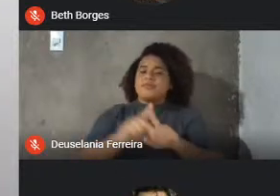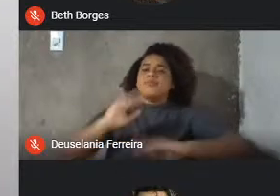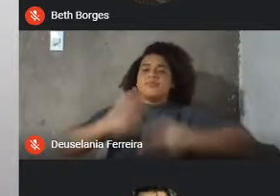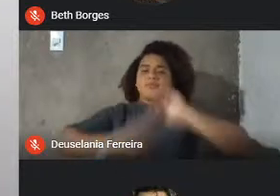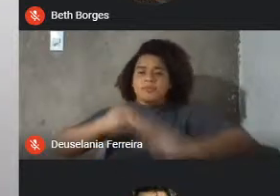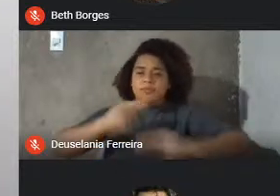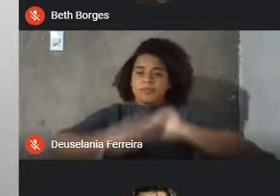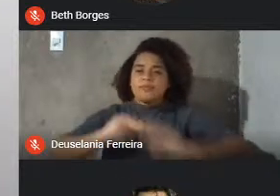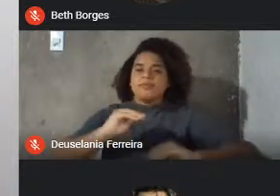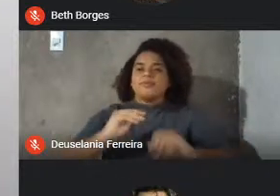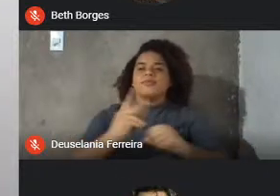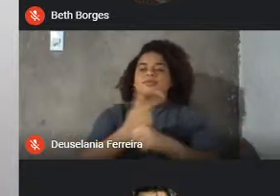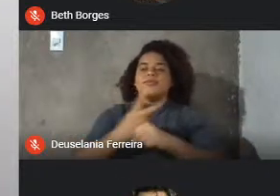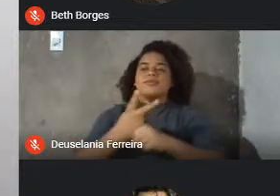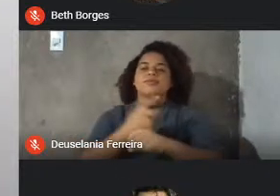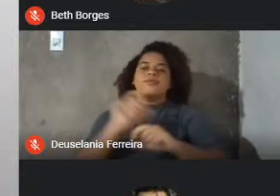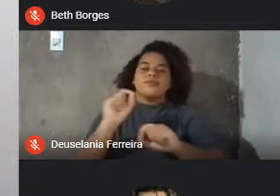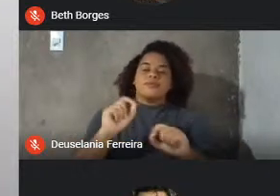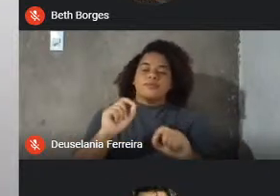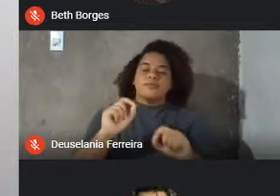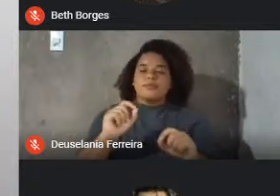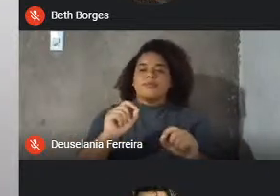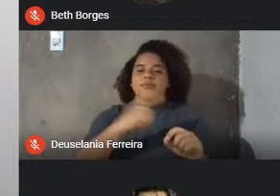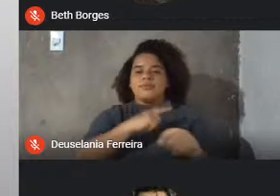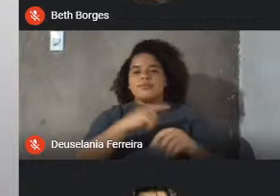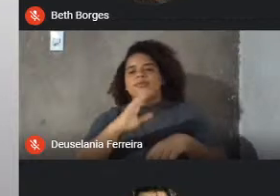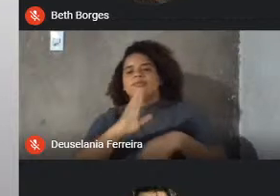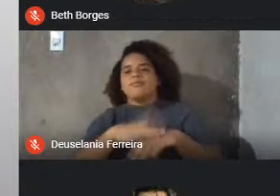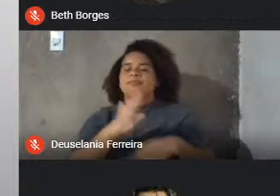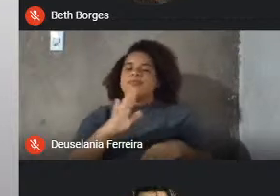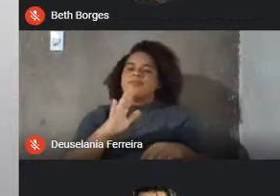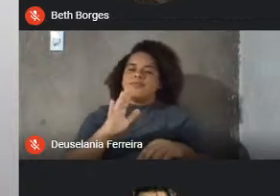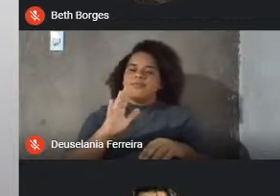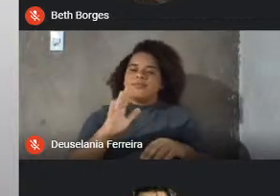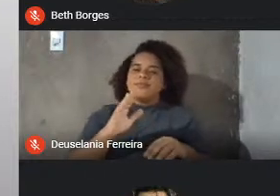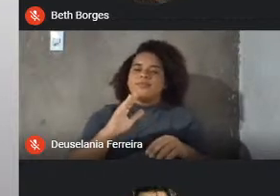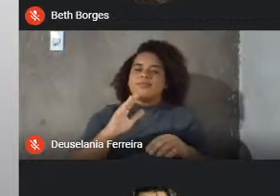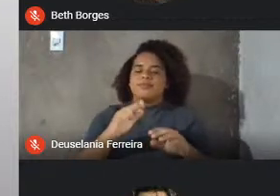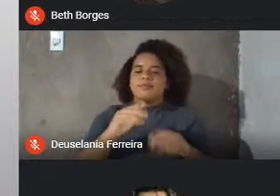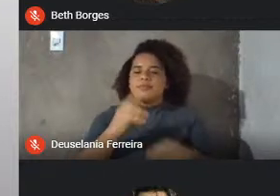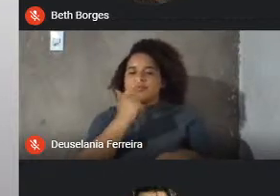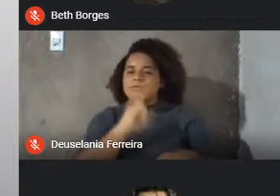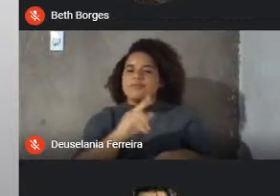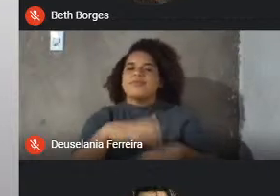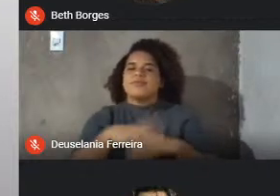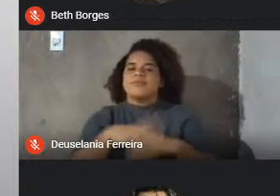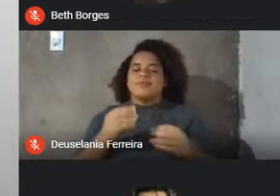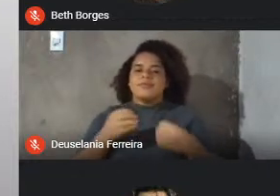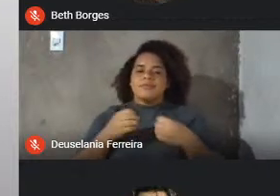buscando estarem a cada dia, né, chegando mais próximo de também estarem